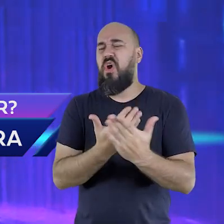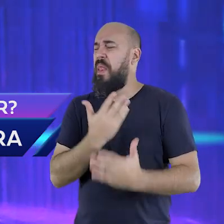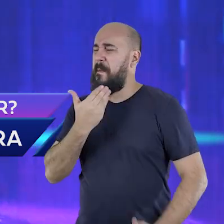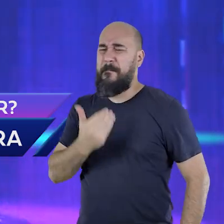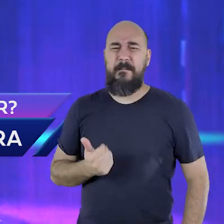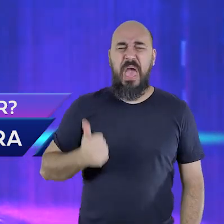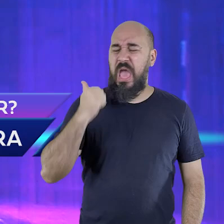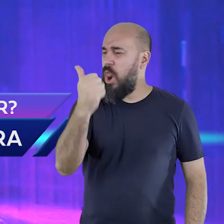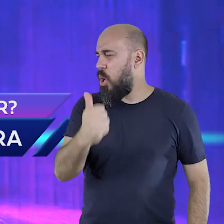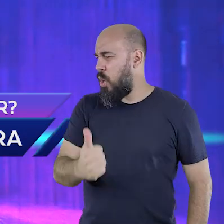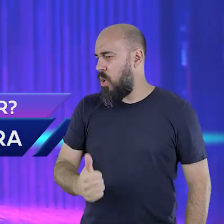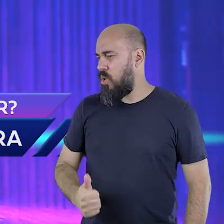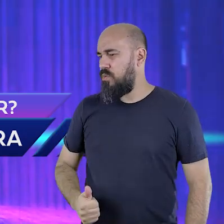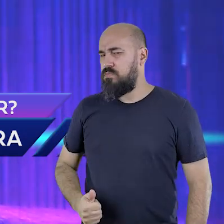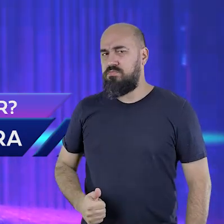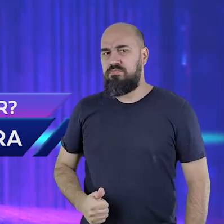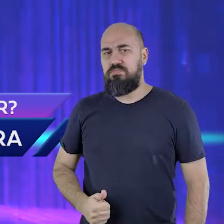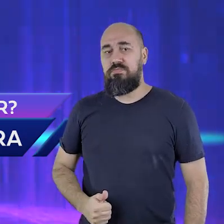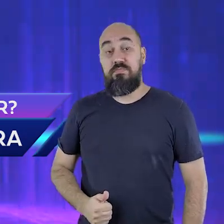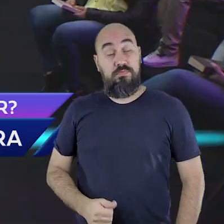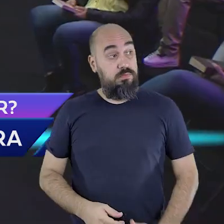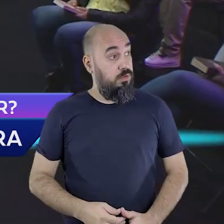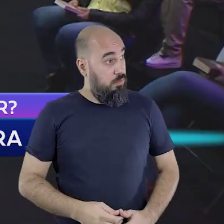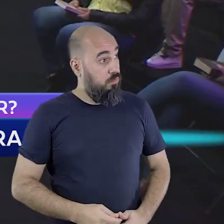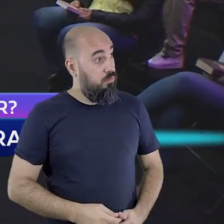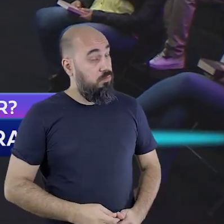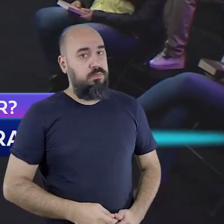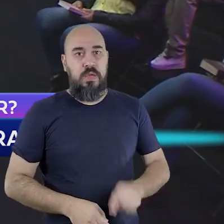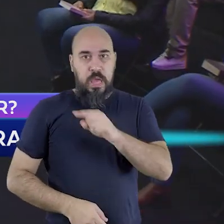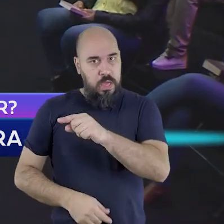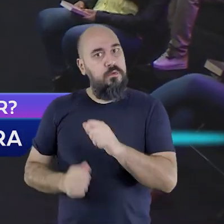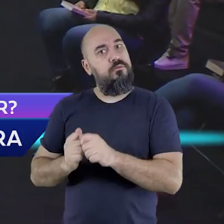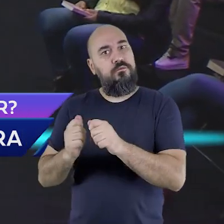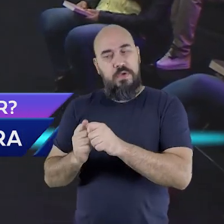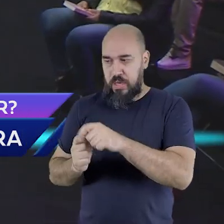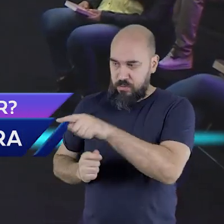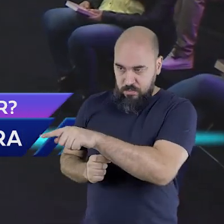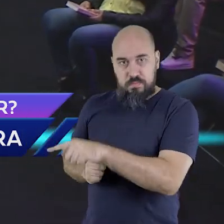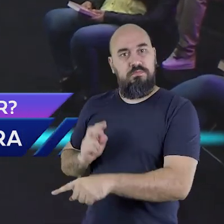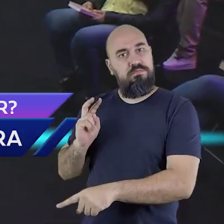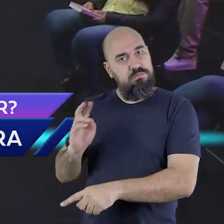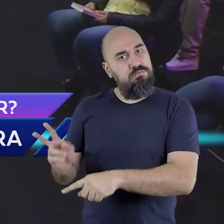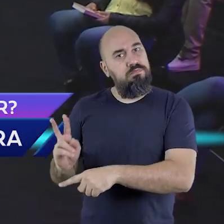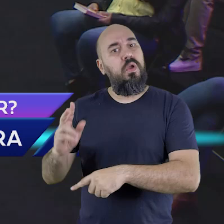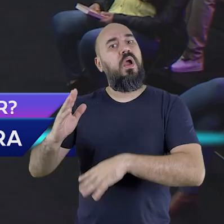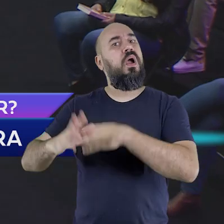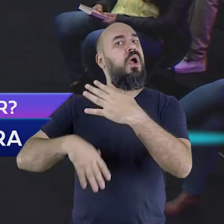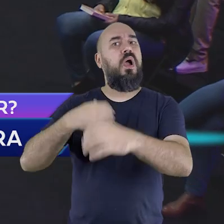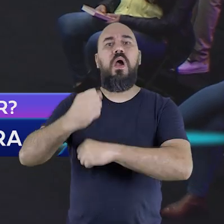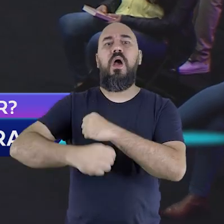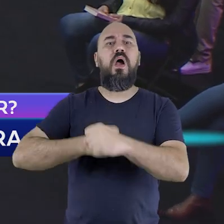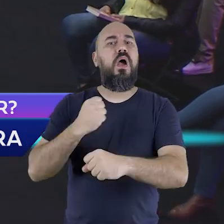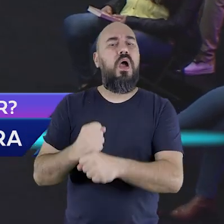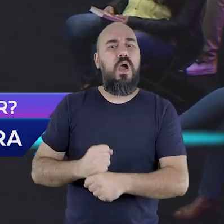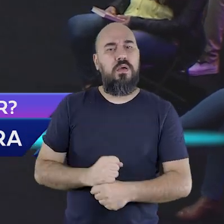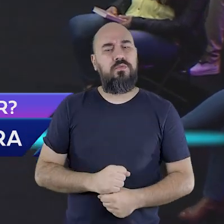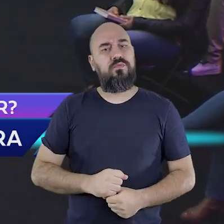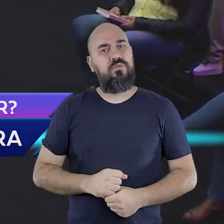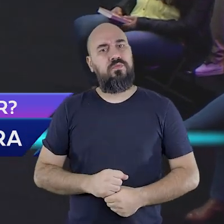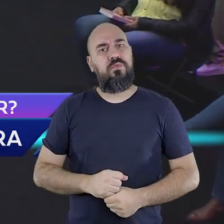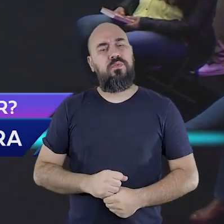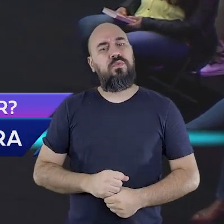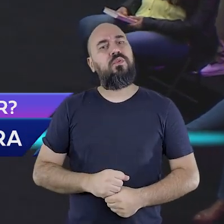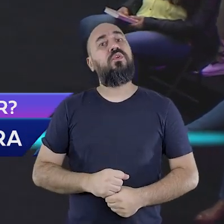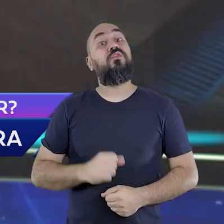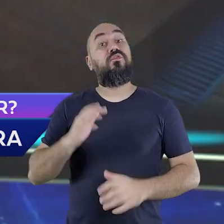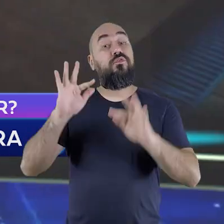de medicina da Inglaterra." E ele honrou a sua palavra. Muitos anos depois, no